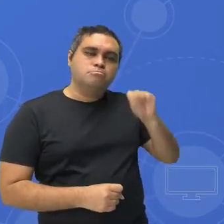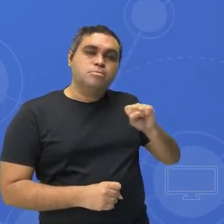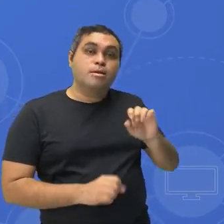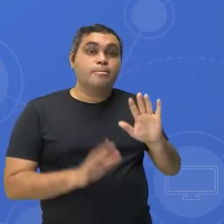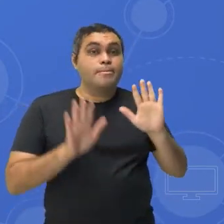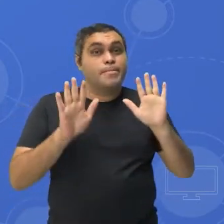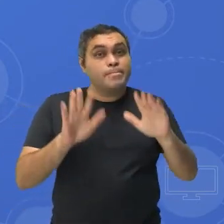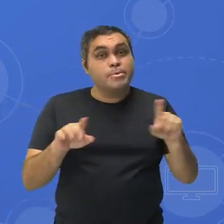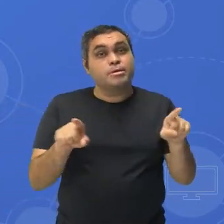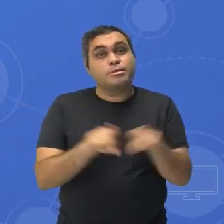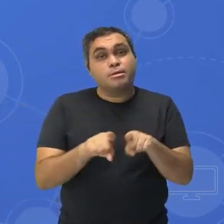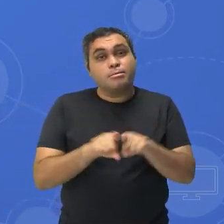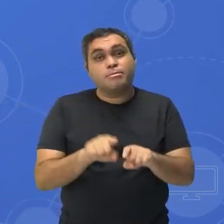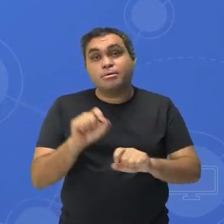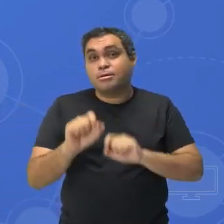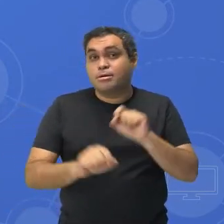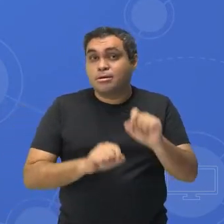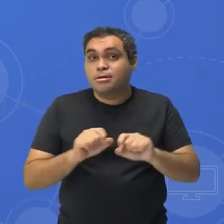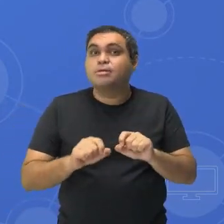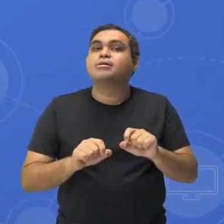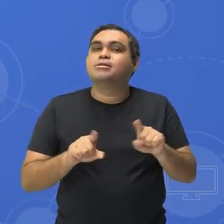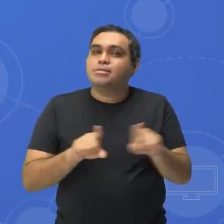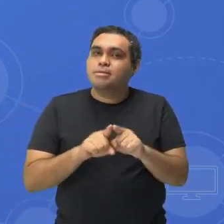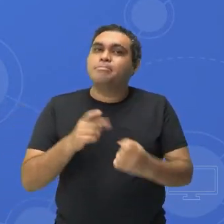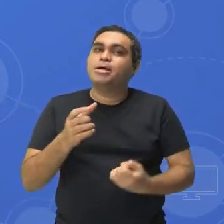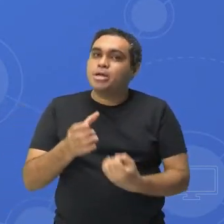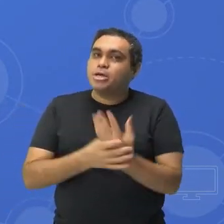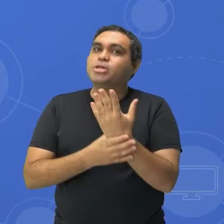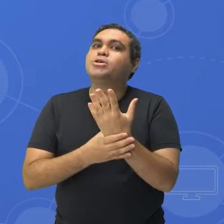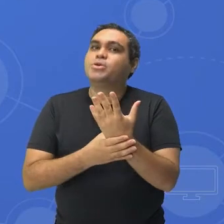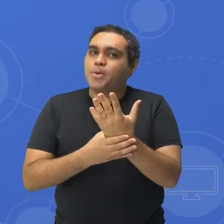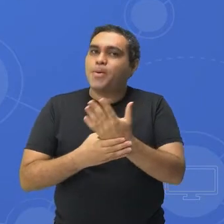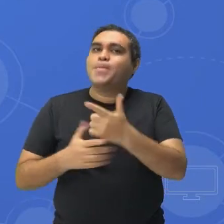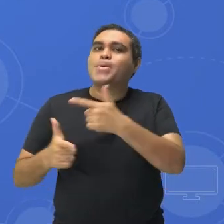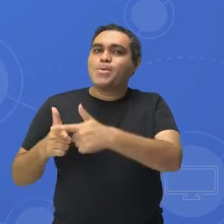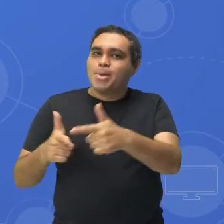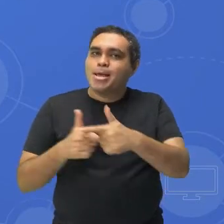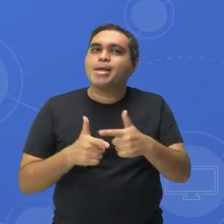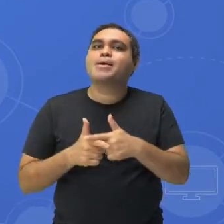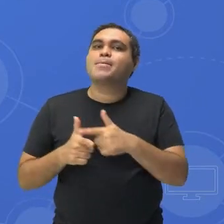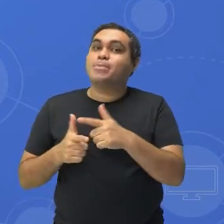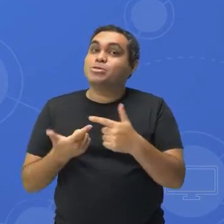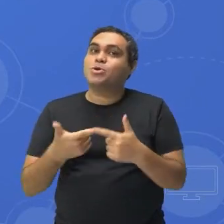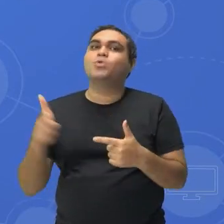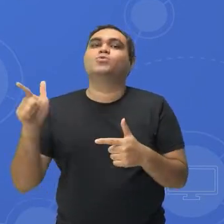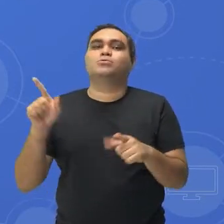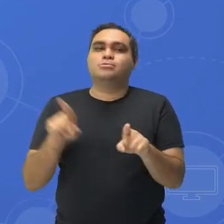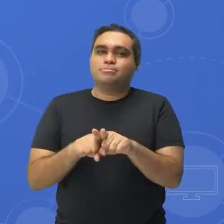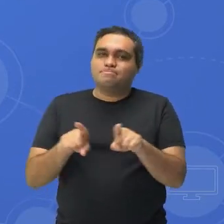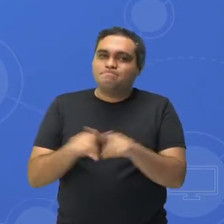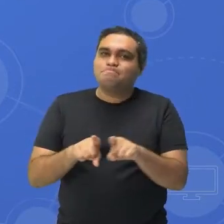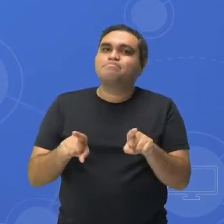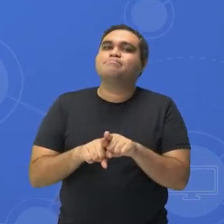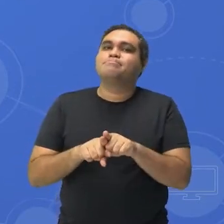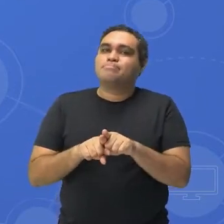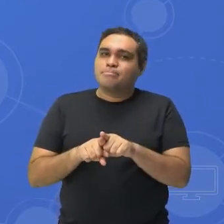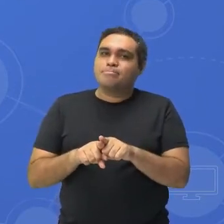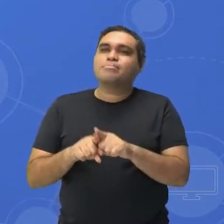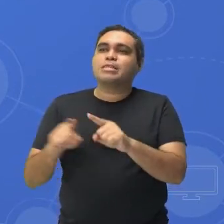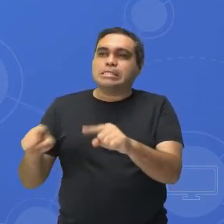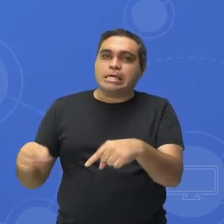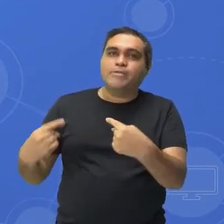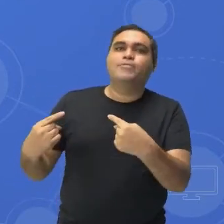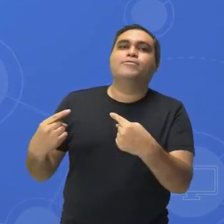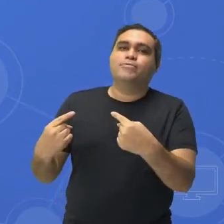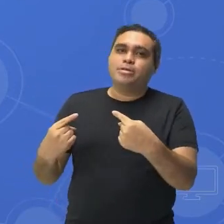também, por um lado, ela criou também outros desafios, outros instrumentos, outros mecanismos que